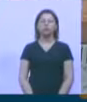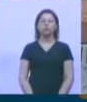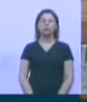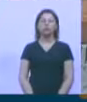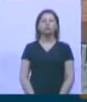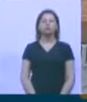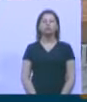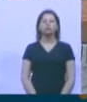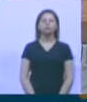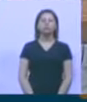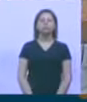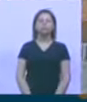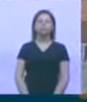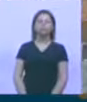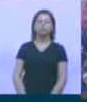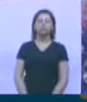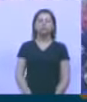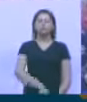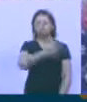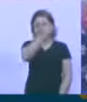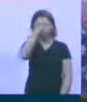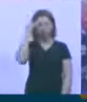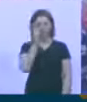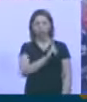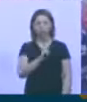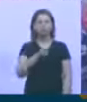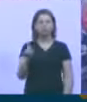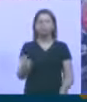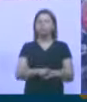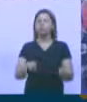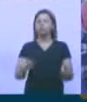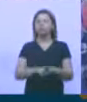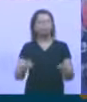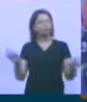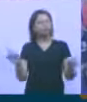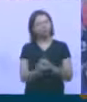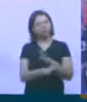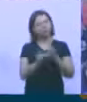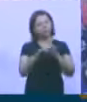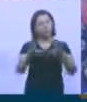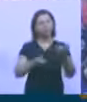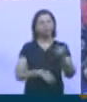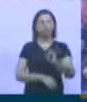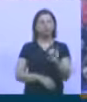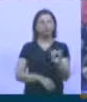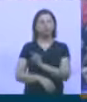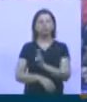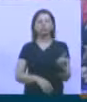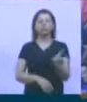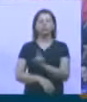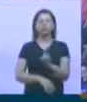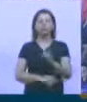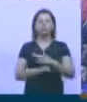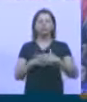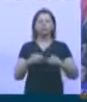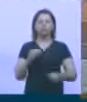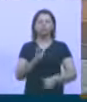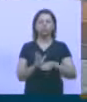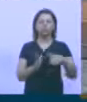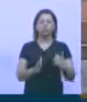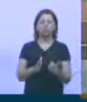has had inner healing. A pessoa não vai também ser completamente liberta se ela não for curada